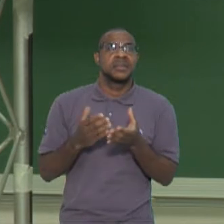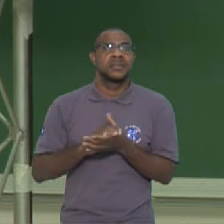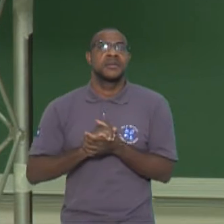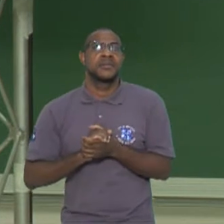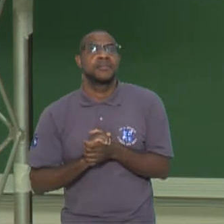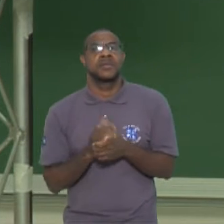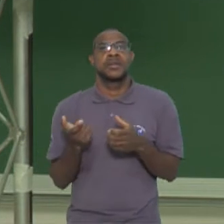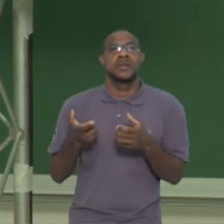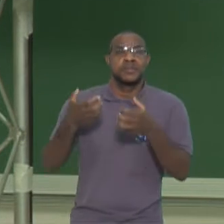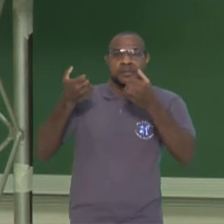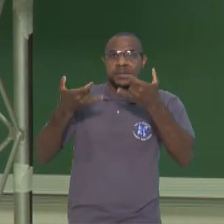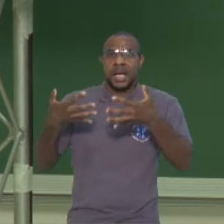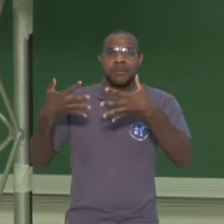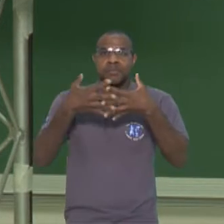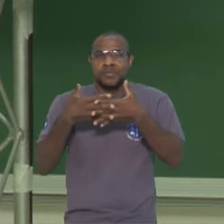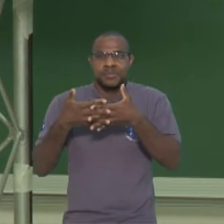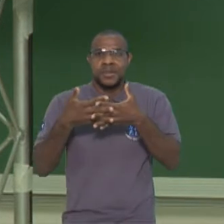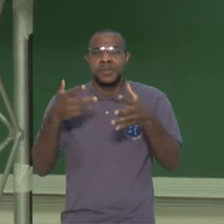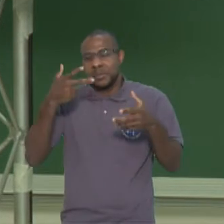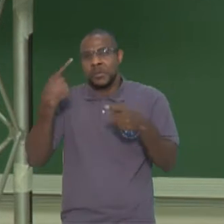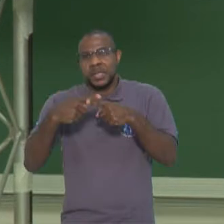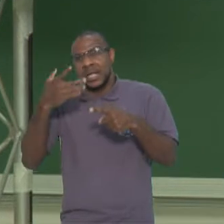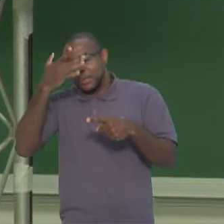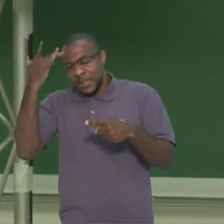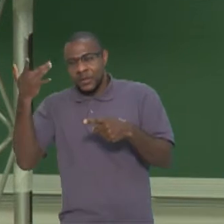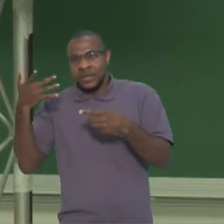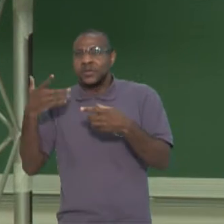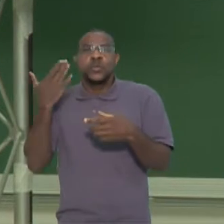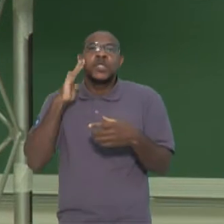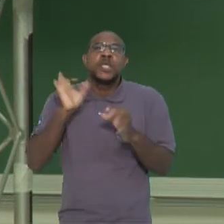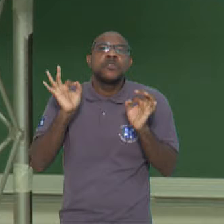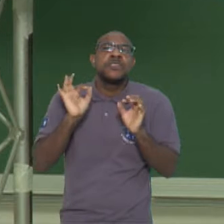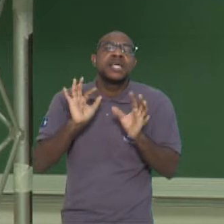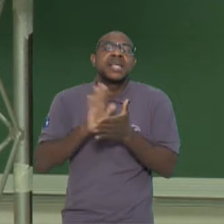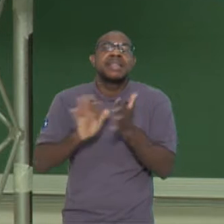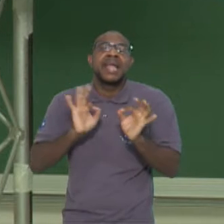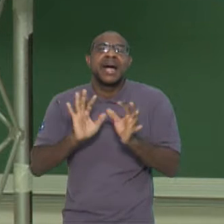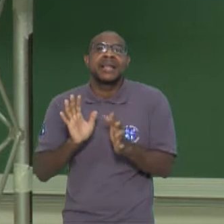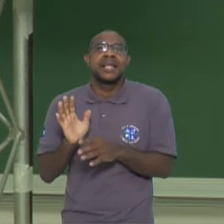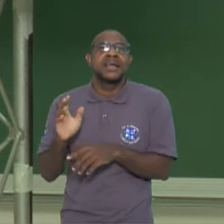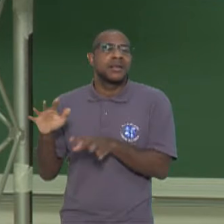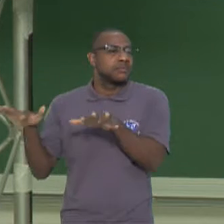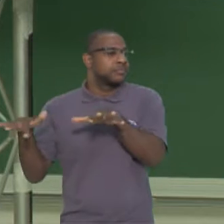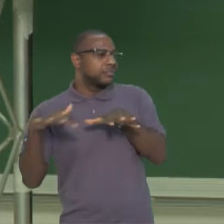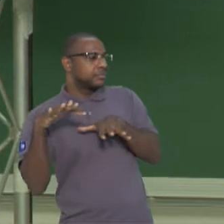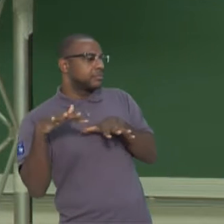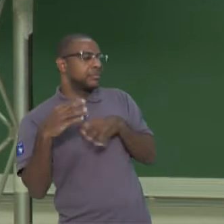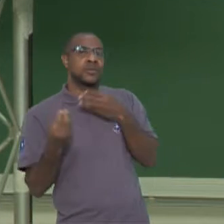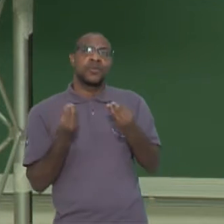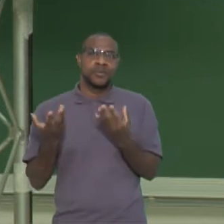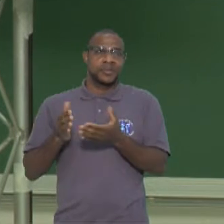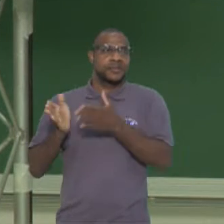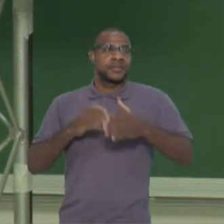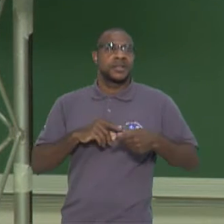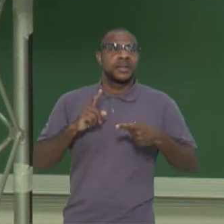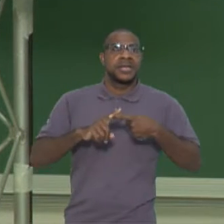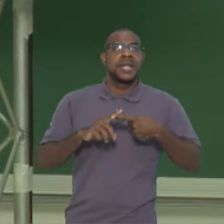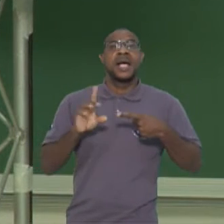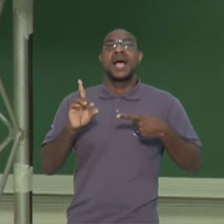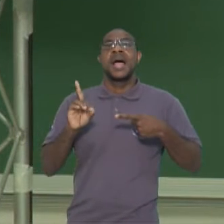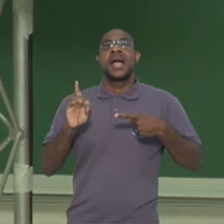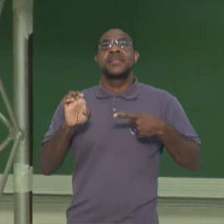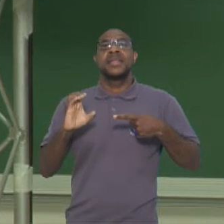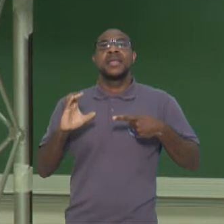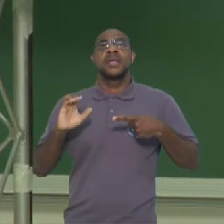tanto confuso. A gente falou da decupagem, né? Que é essa organização das cenas, as escolhas dos